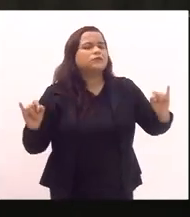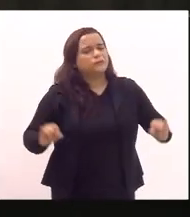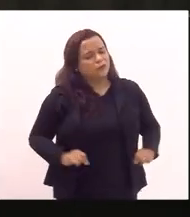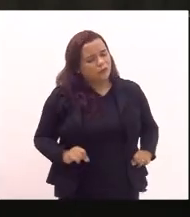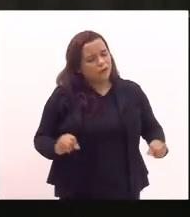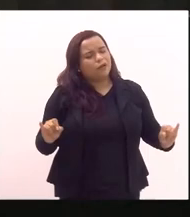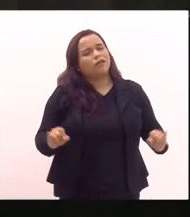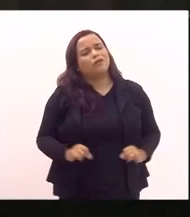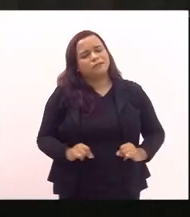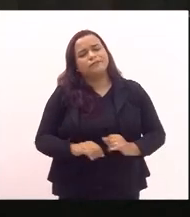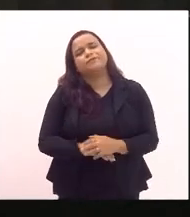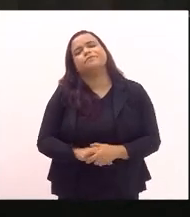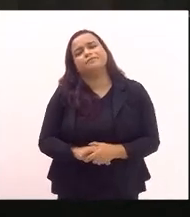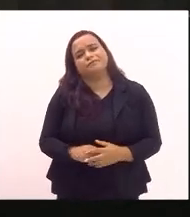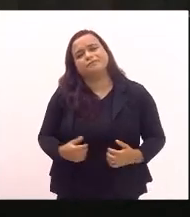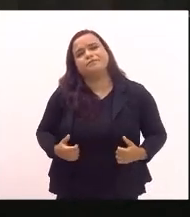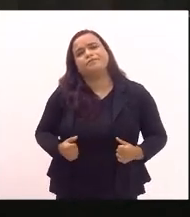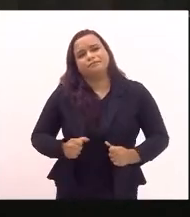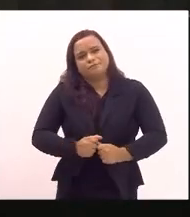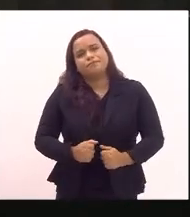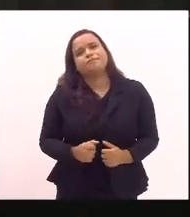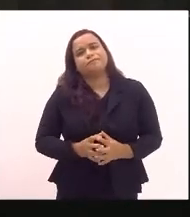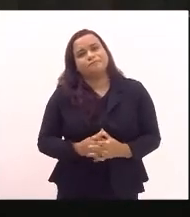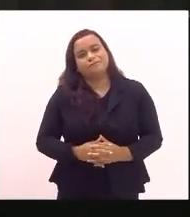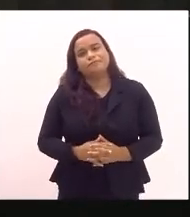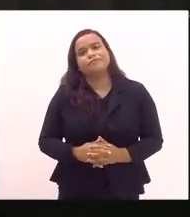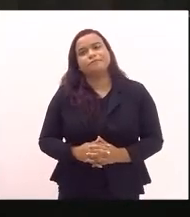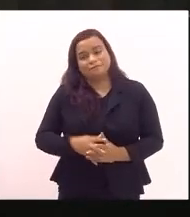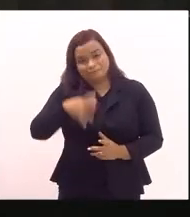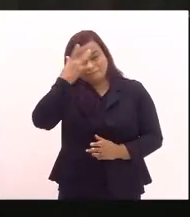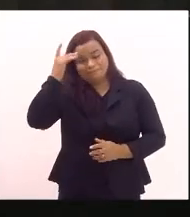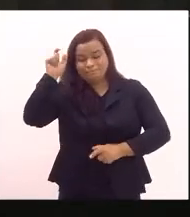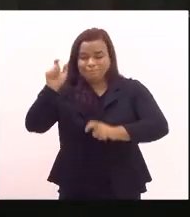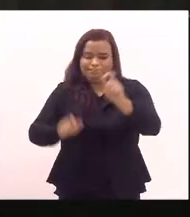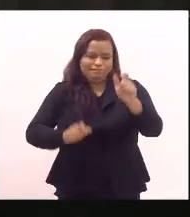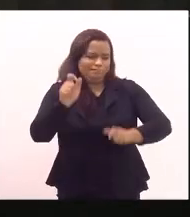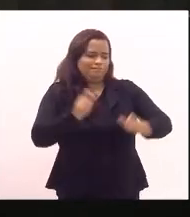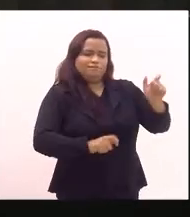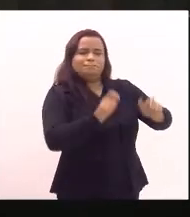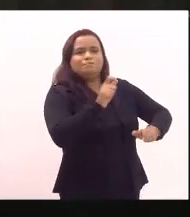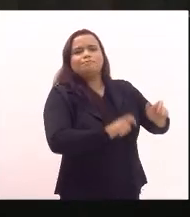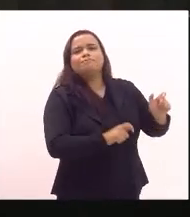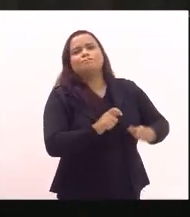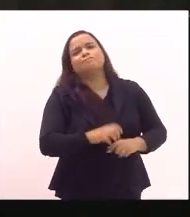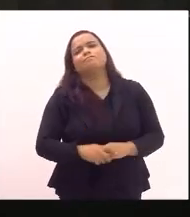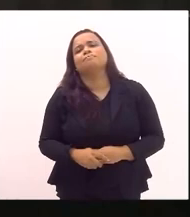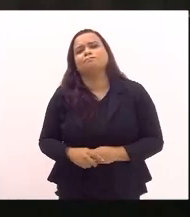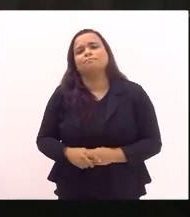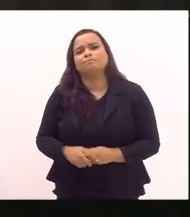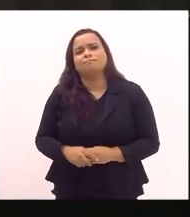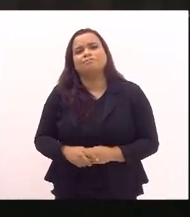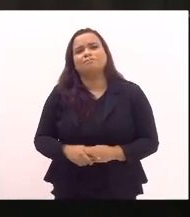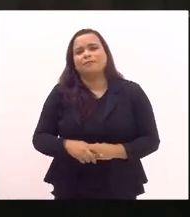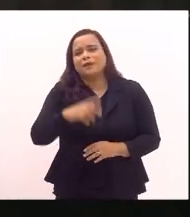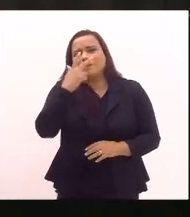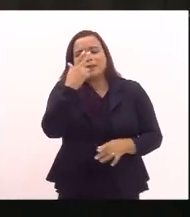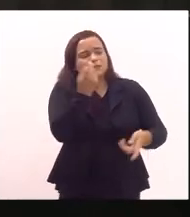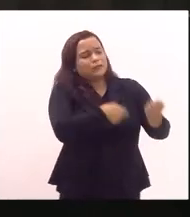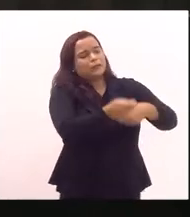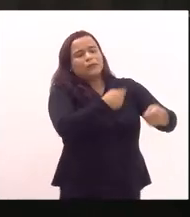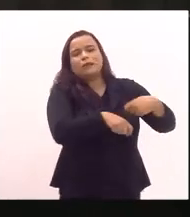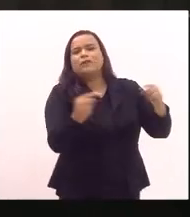de uma commodity humana de de pessoas feitas de commodity então